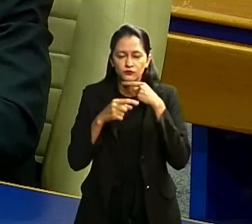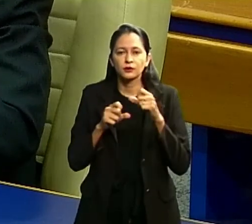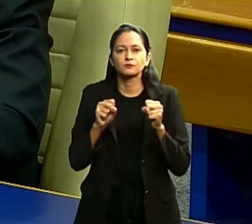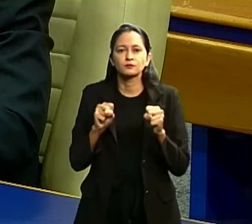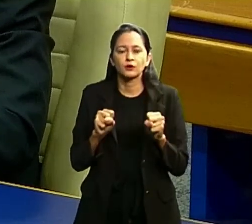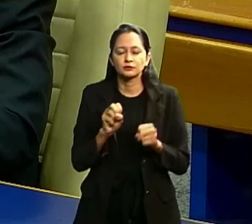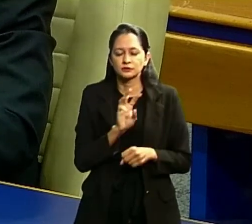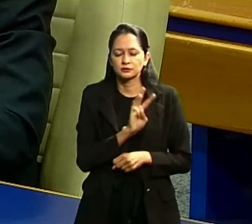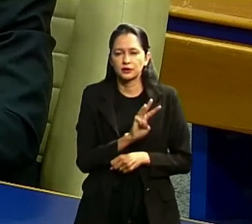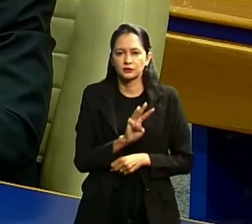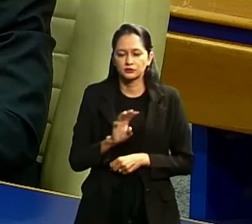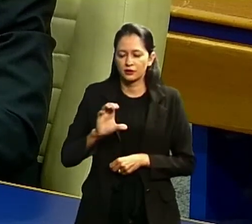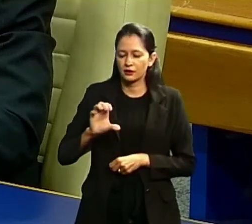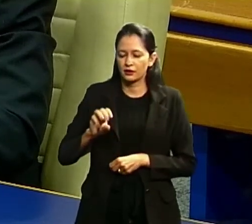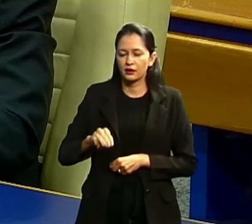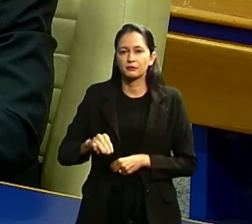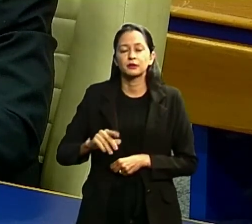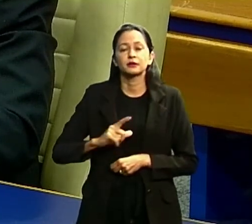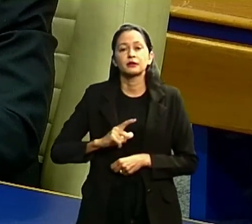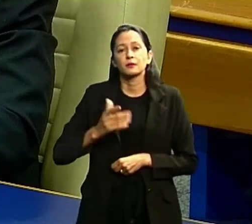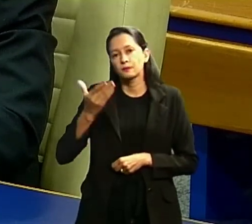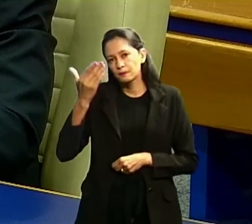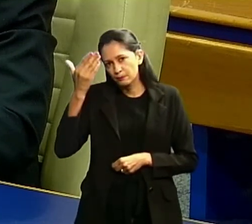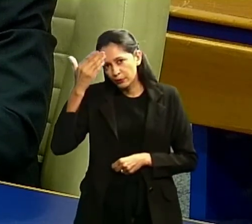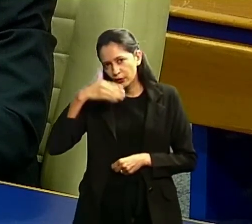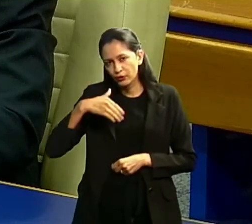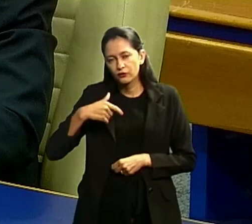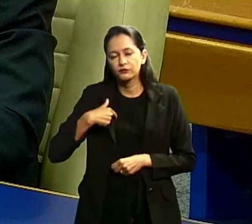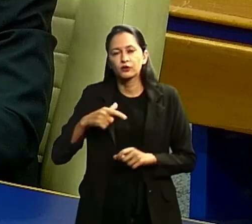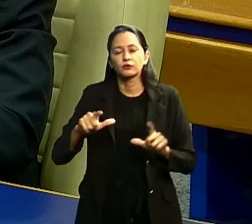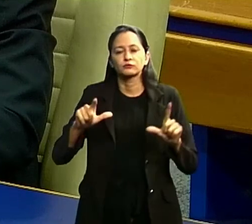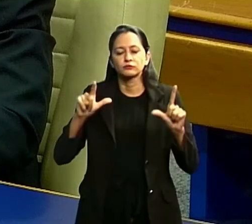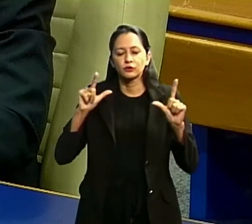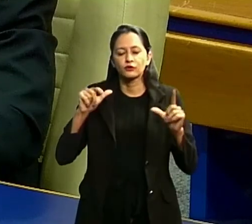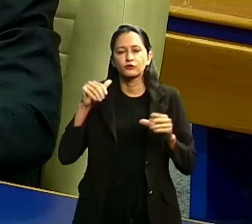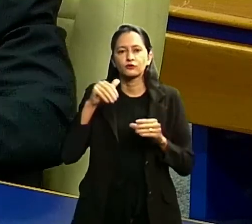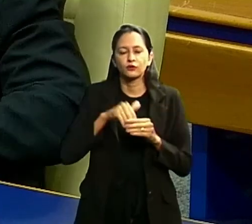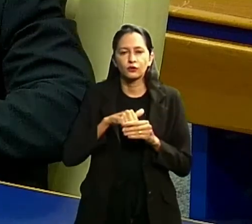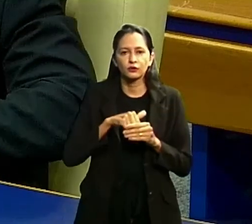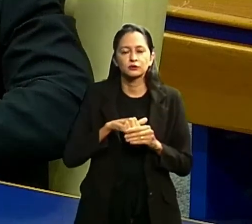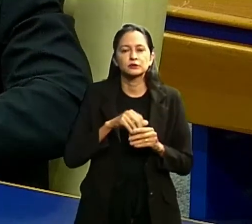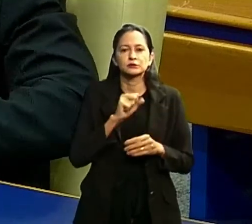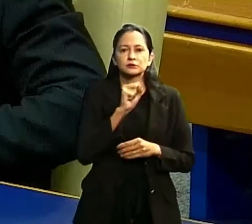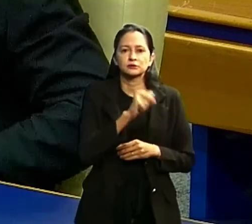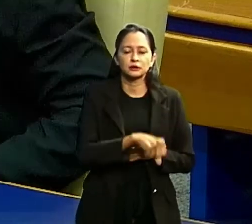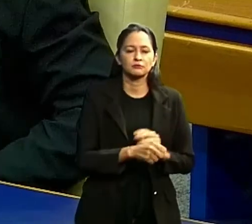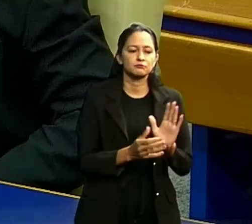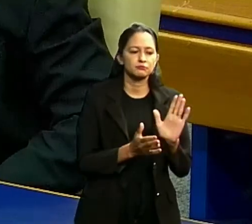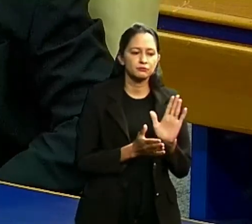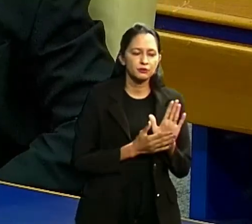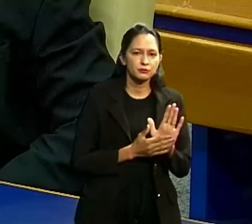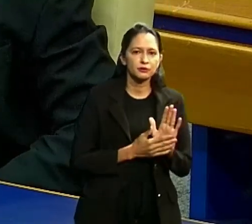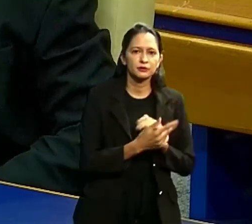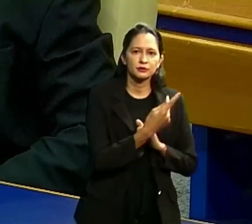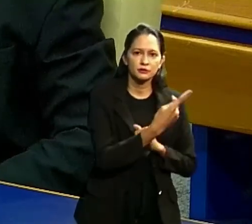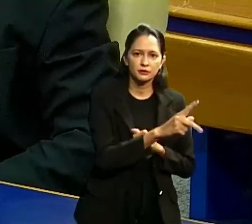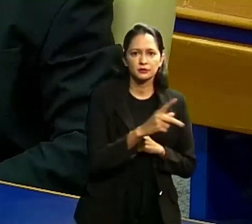Câmara que consta o nosso voto favorável a essas emendas. Um abraço, fique com Deus.